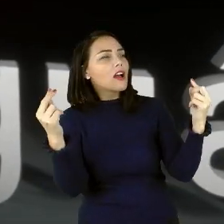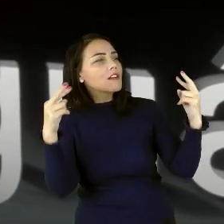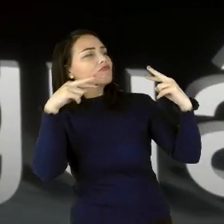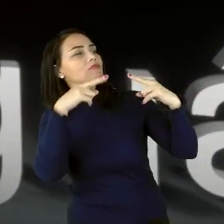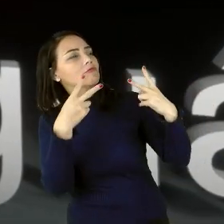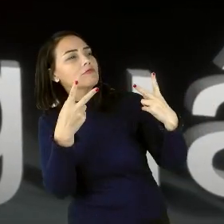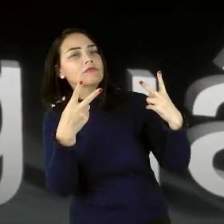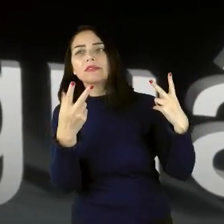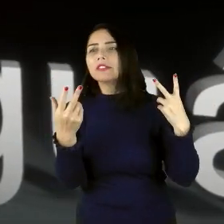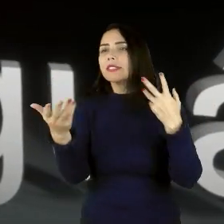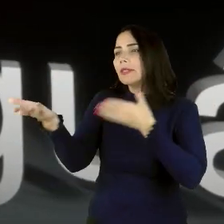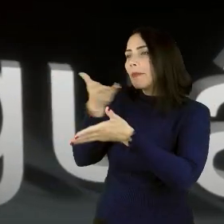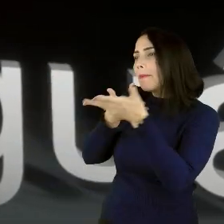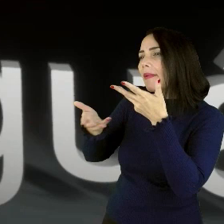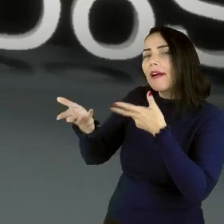outra,